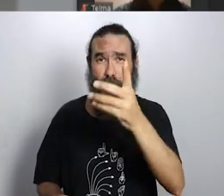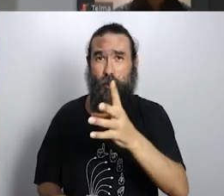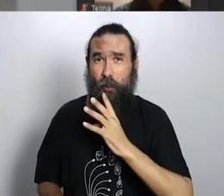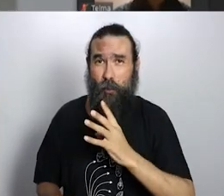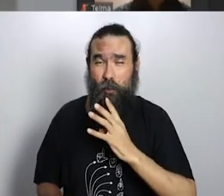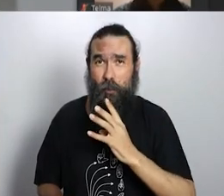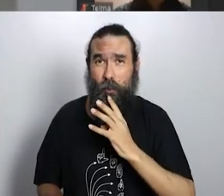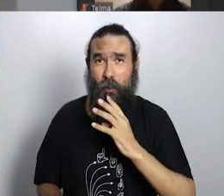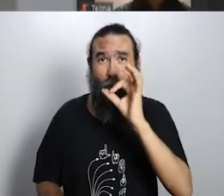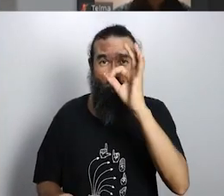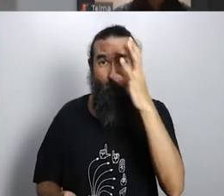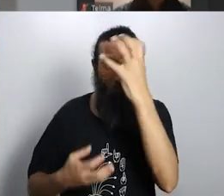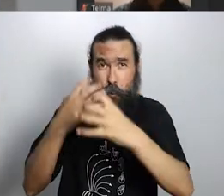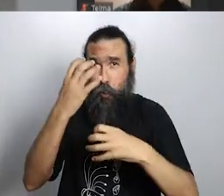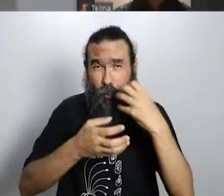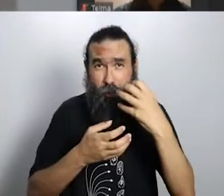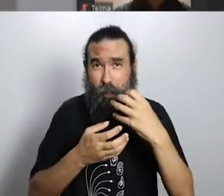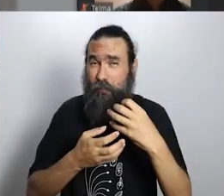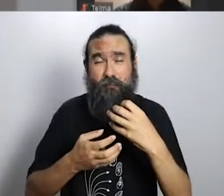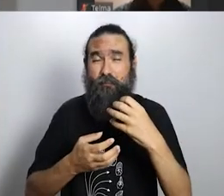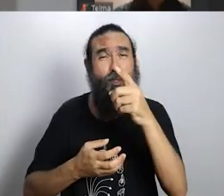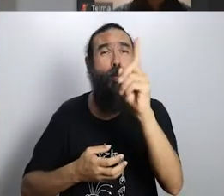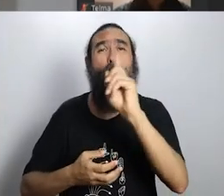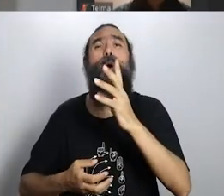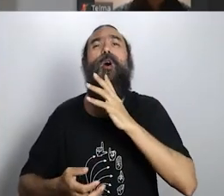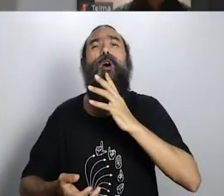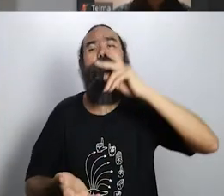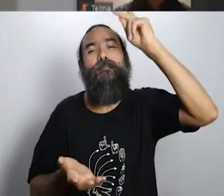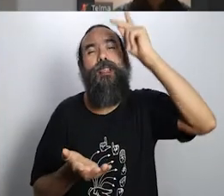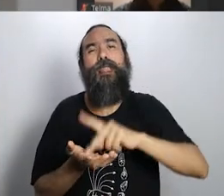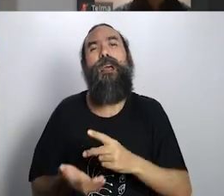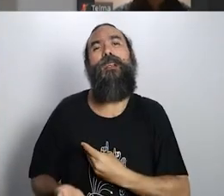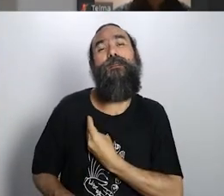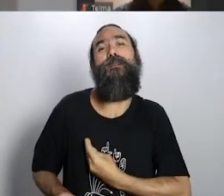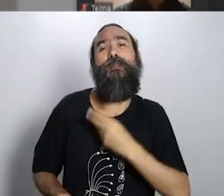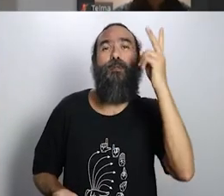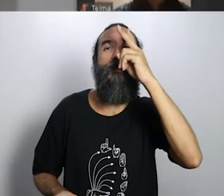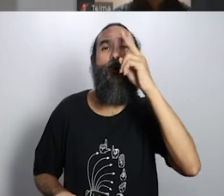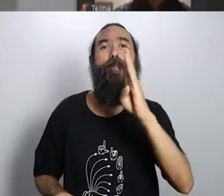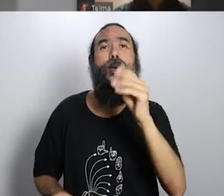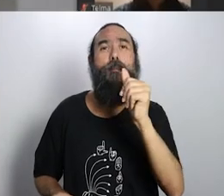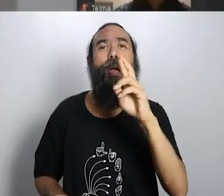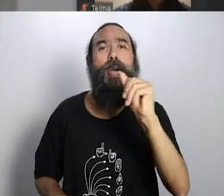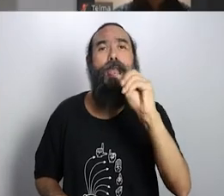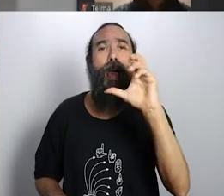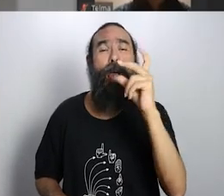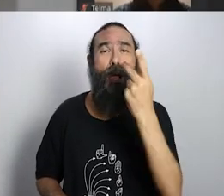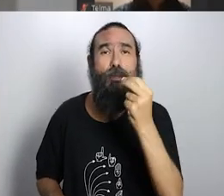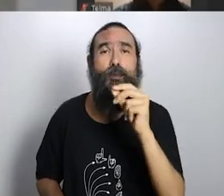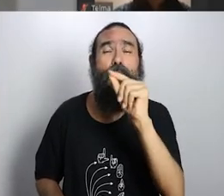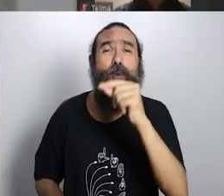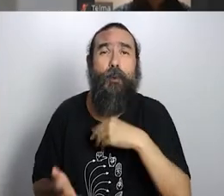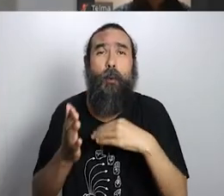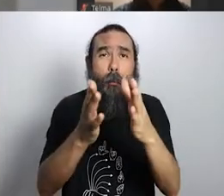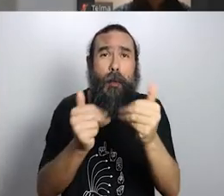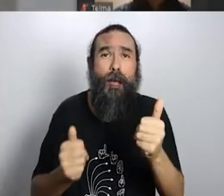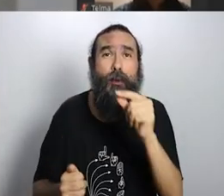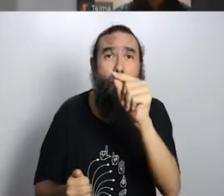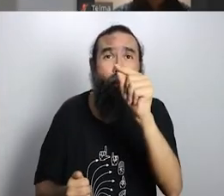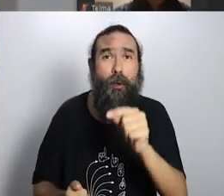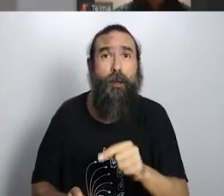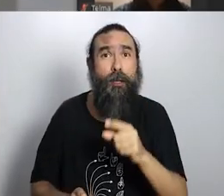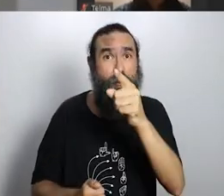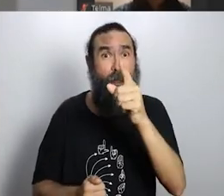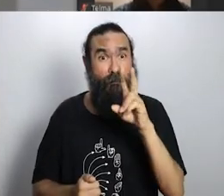Então, sabe o que é que pede? Não é muita coisa, não. Senta mesmo quando for conversar, não fica em pé e não liga o gravador,